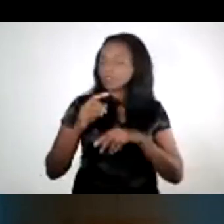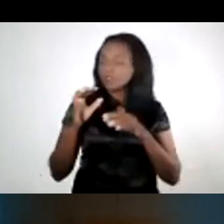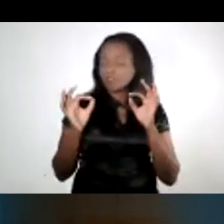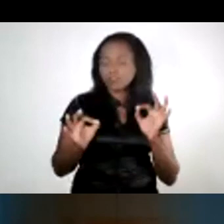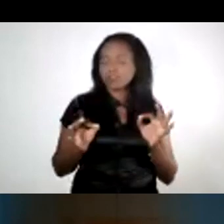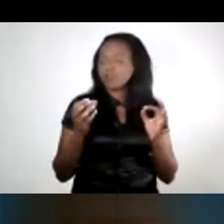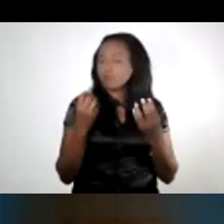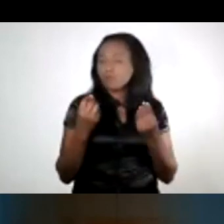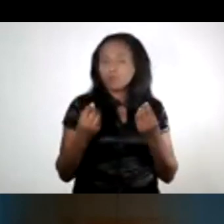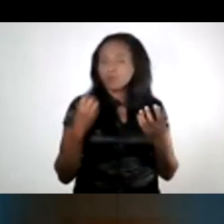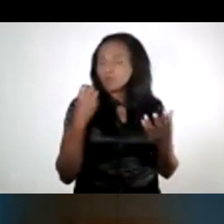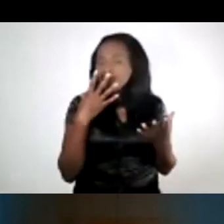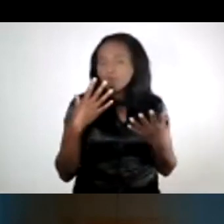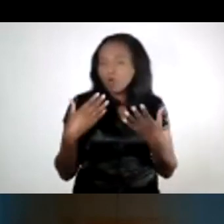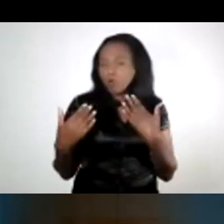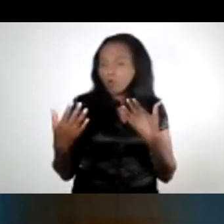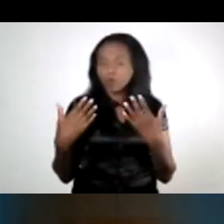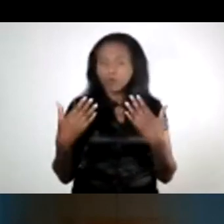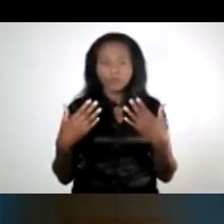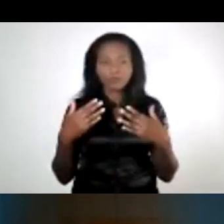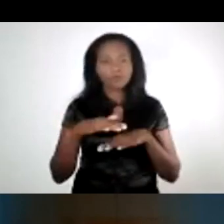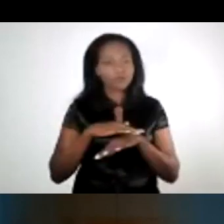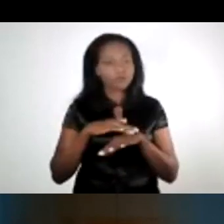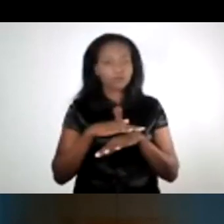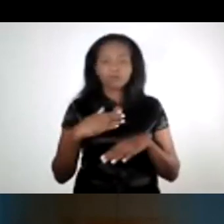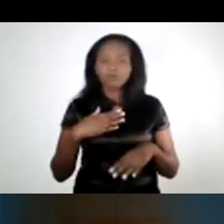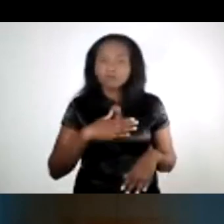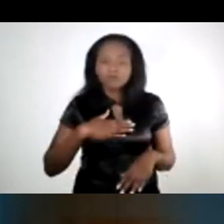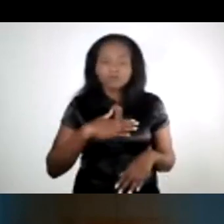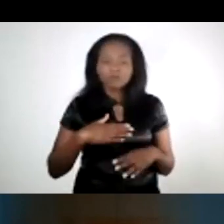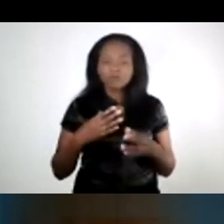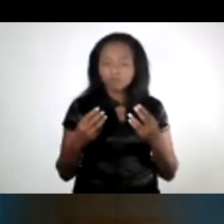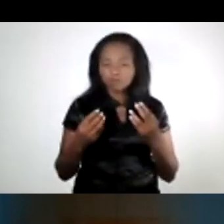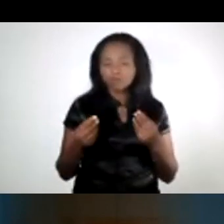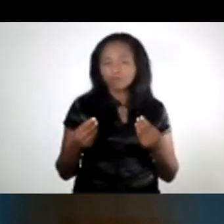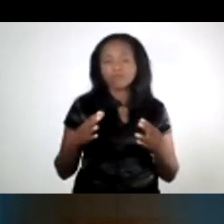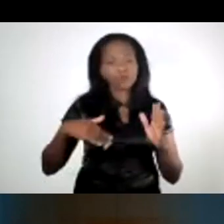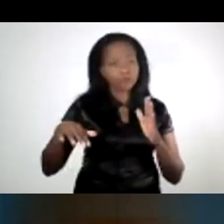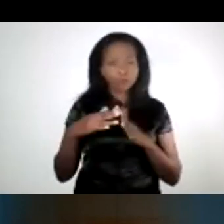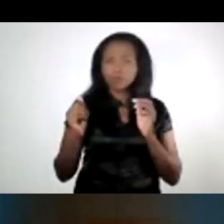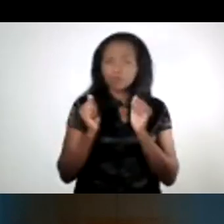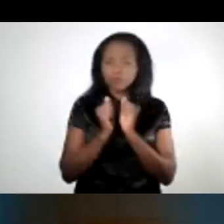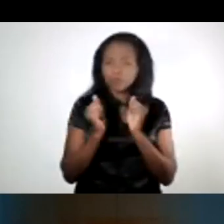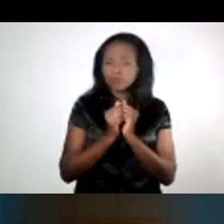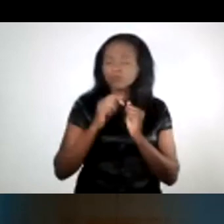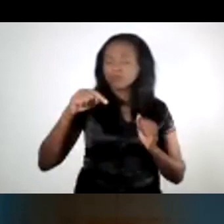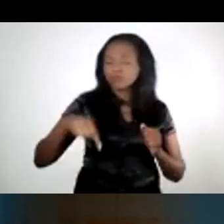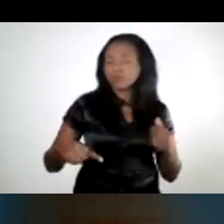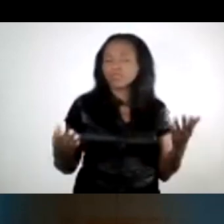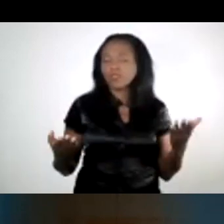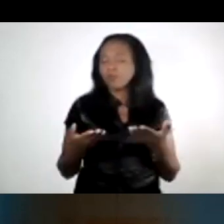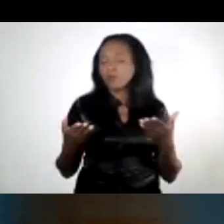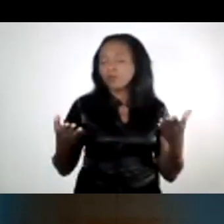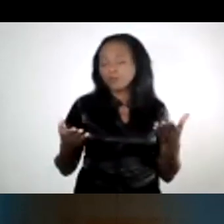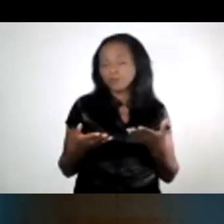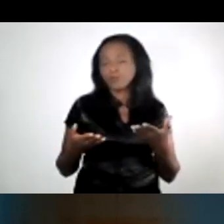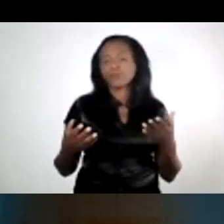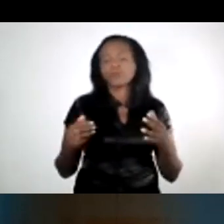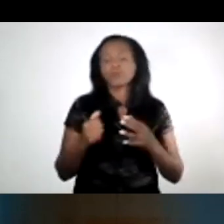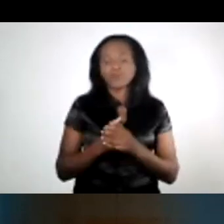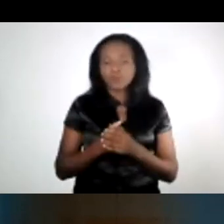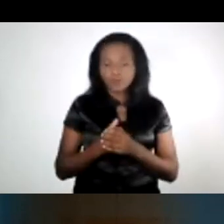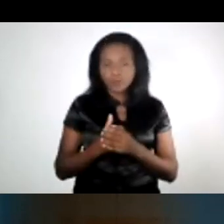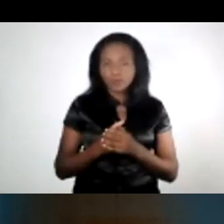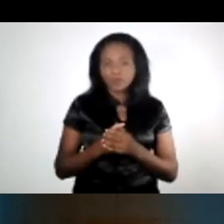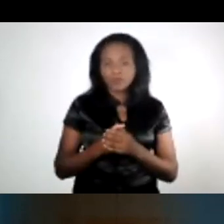especial. Queria agradecer a todo mundo que esteve aqui presente com a gente hoje, cada um de vocês, por